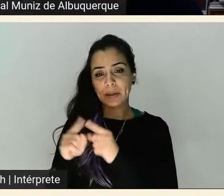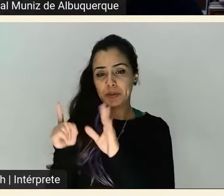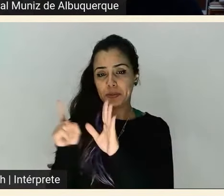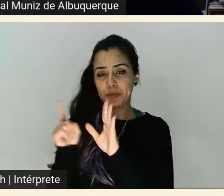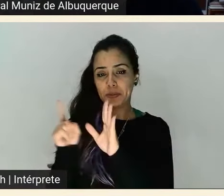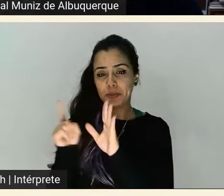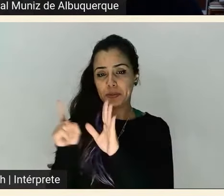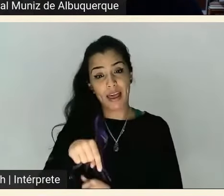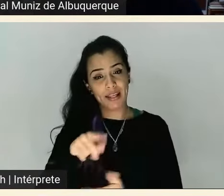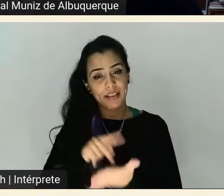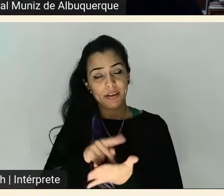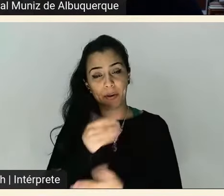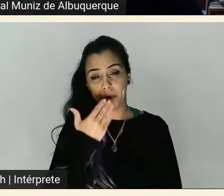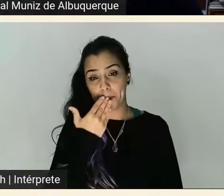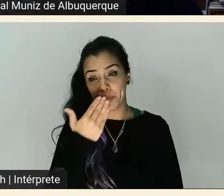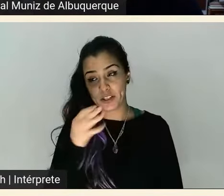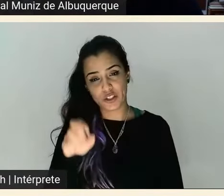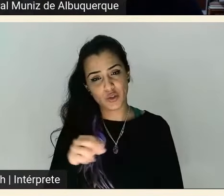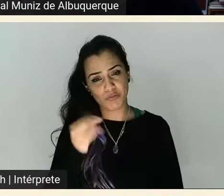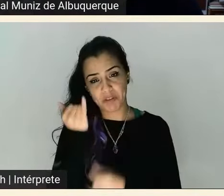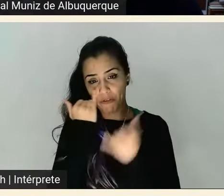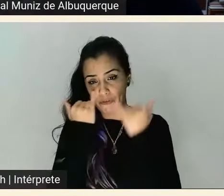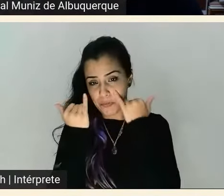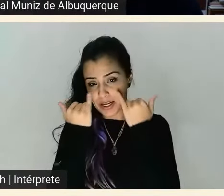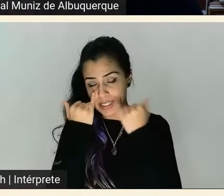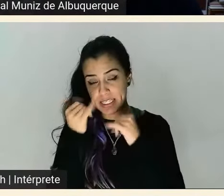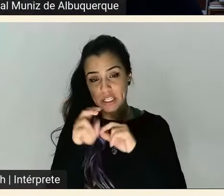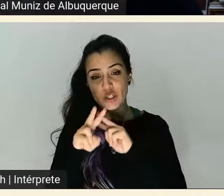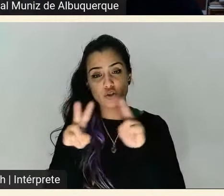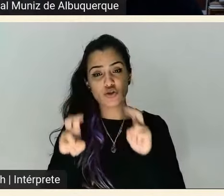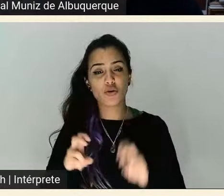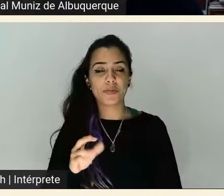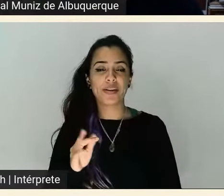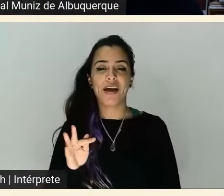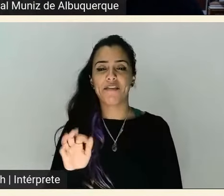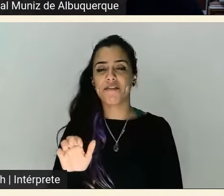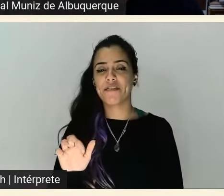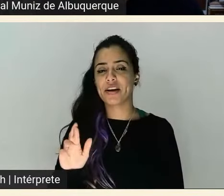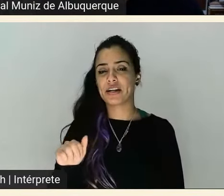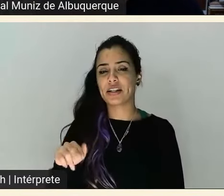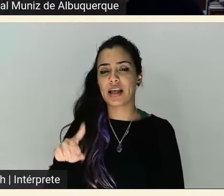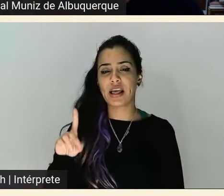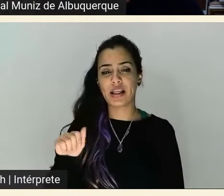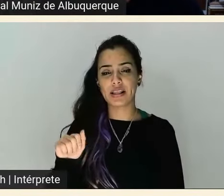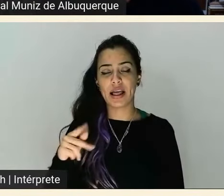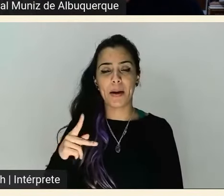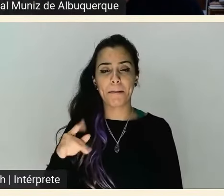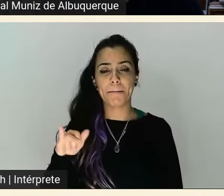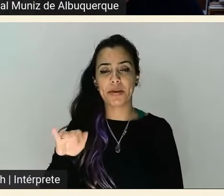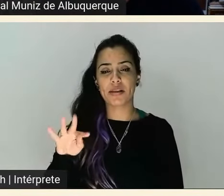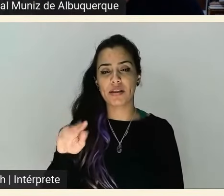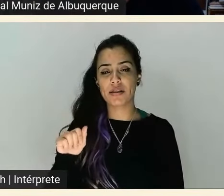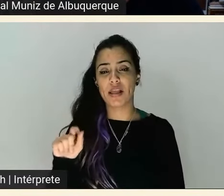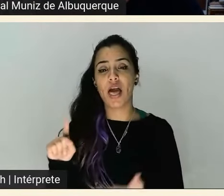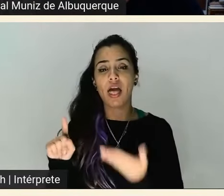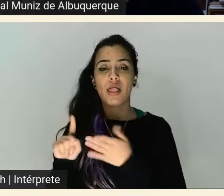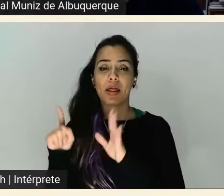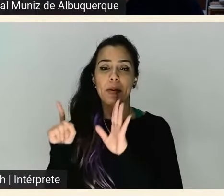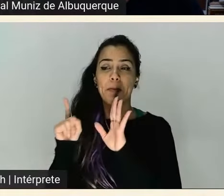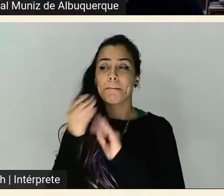pedido por mais informações, um pedido de comentário vindo da Fernanda Pita. Ela diz, pergunta se você poderia